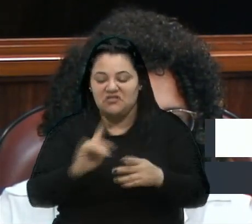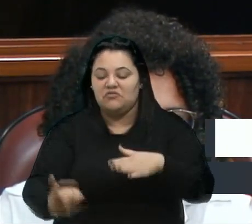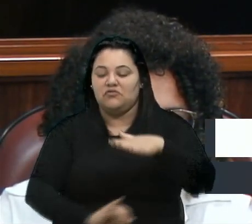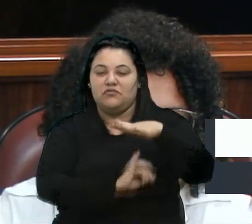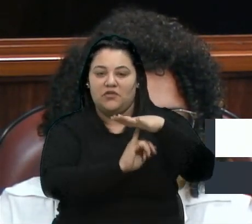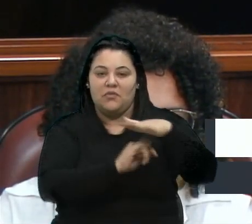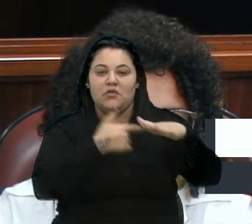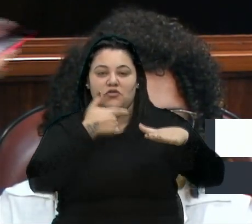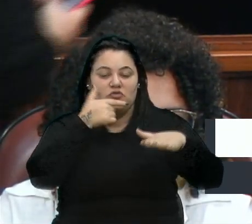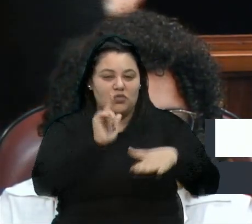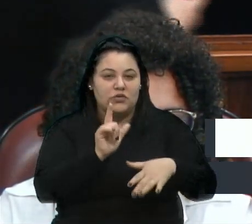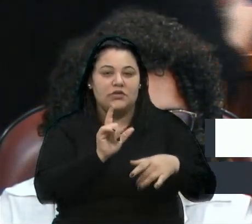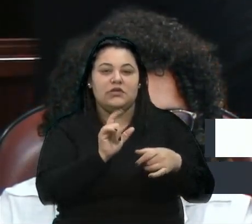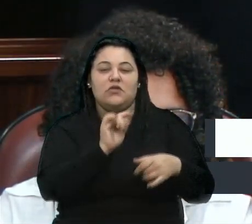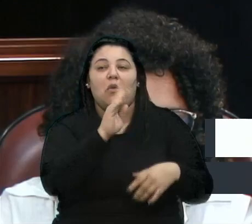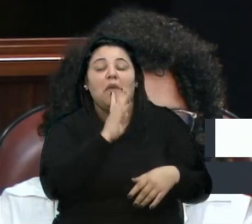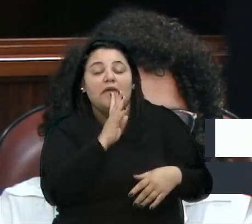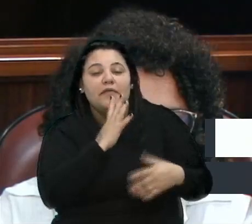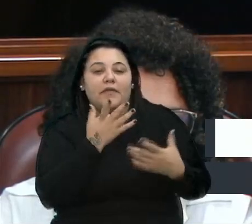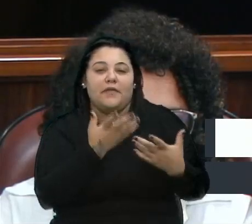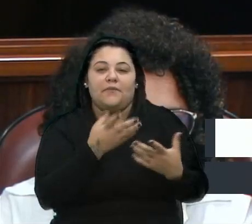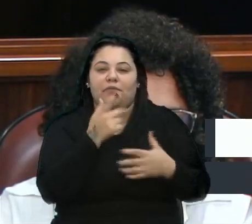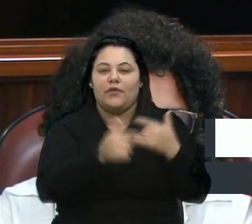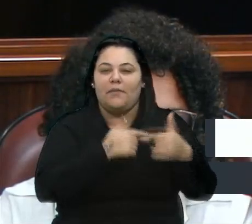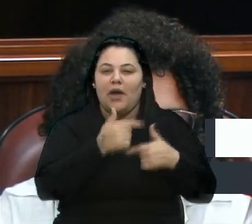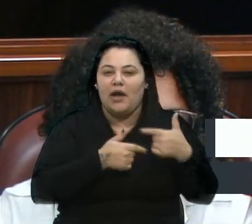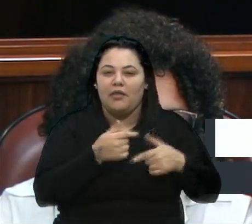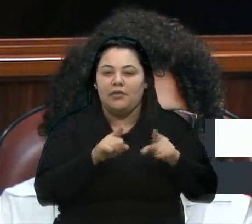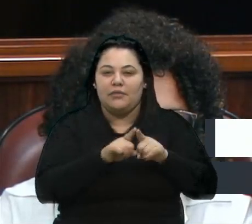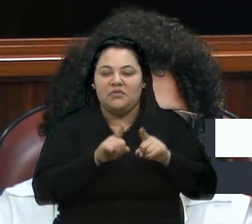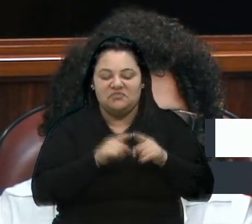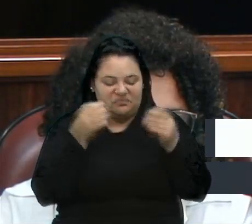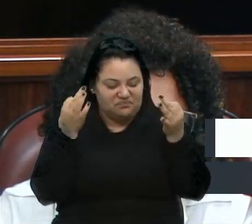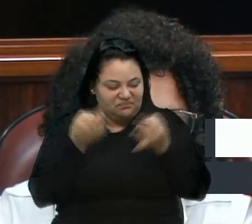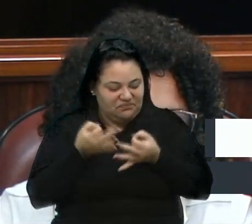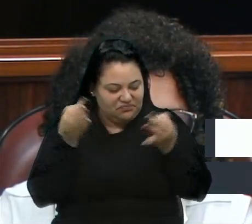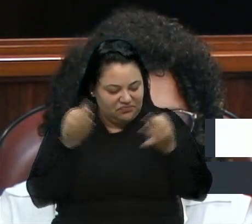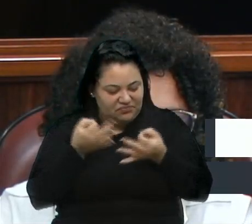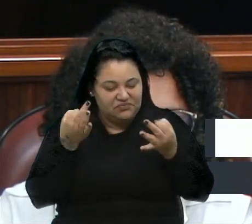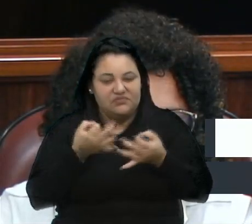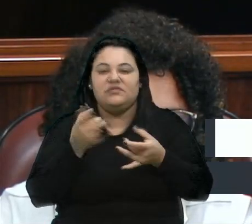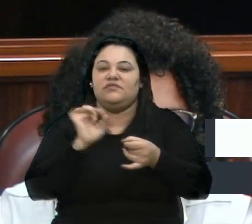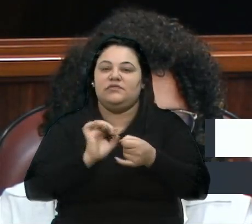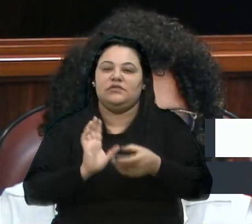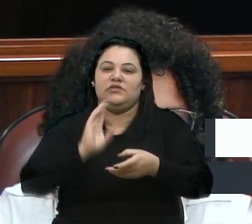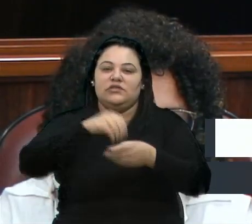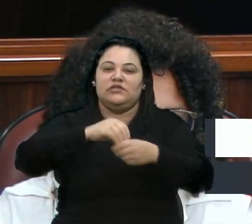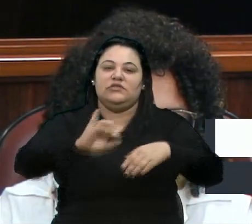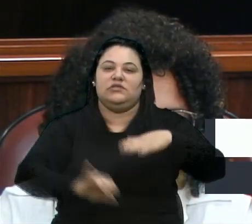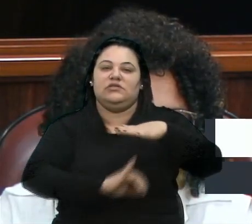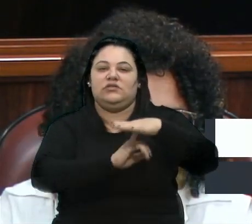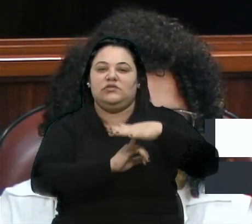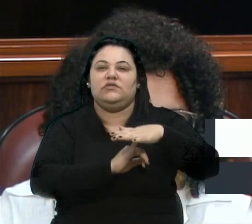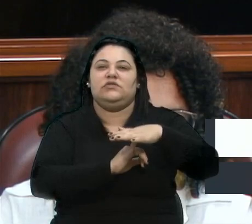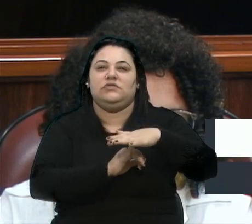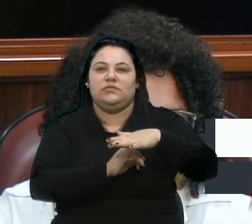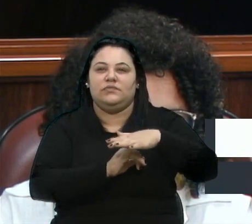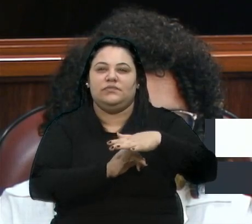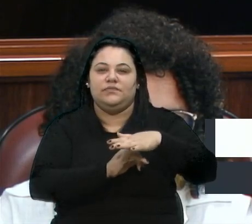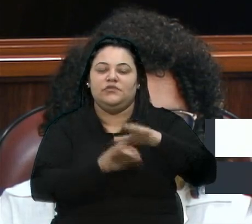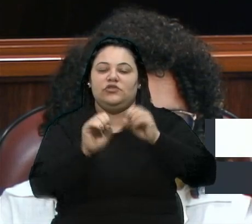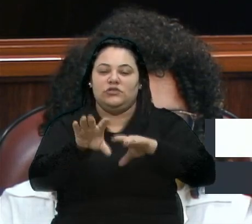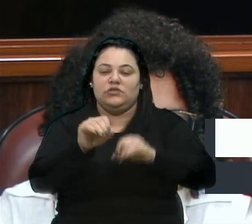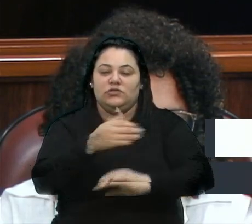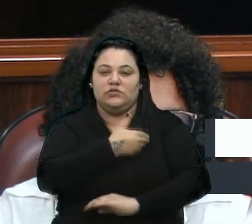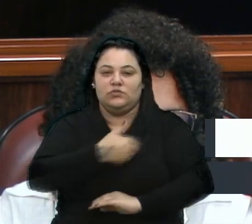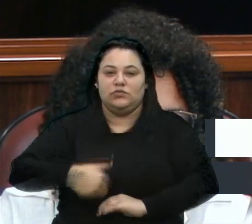gente conseguir conhecer o trabalho de excelência que é prestado por essa instituição de ensino pública